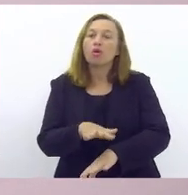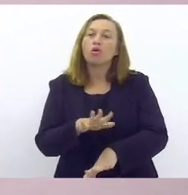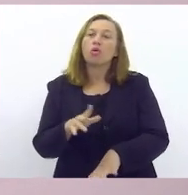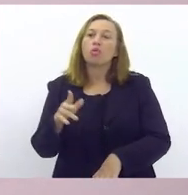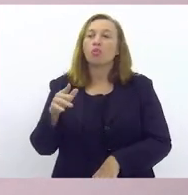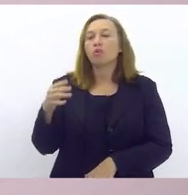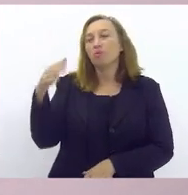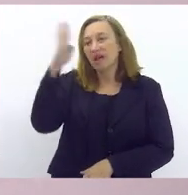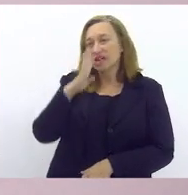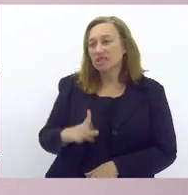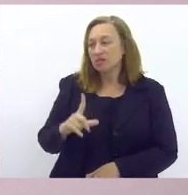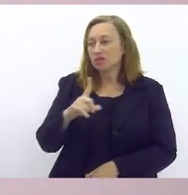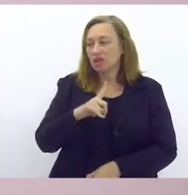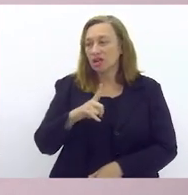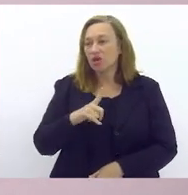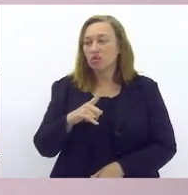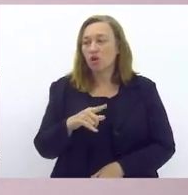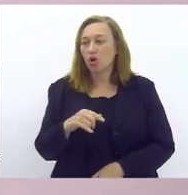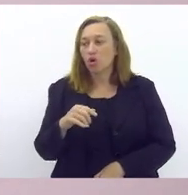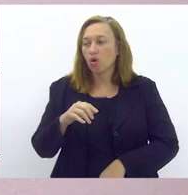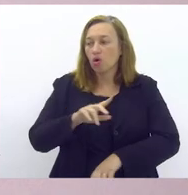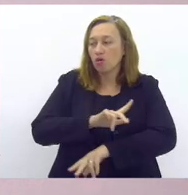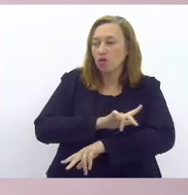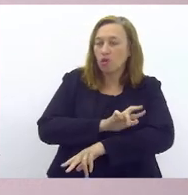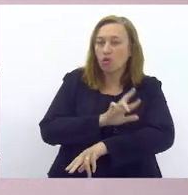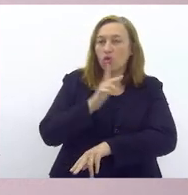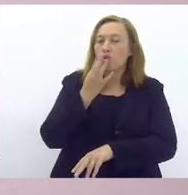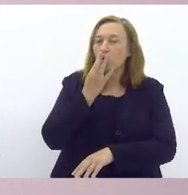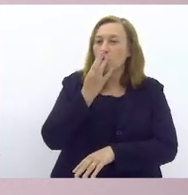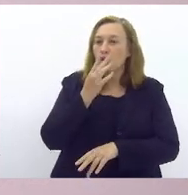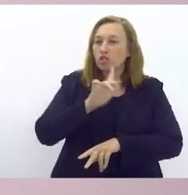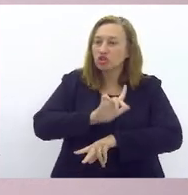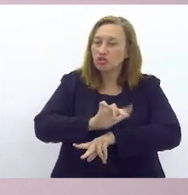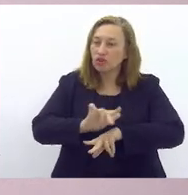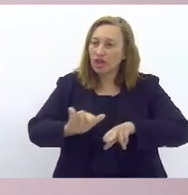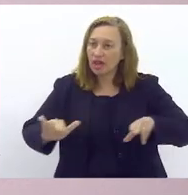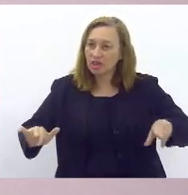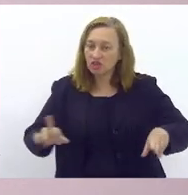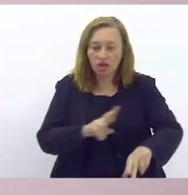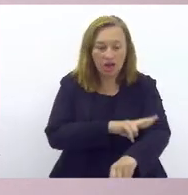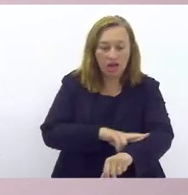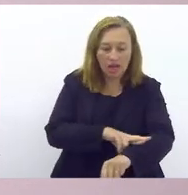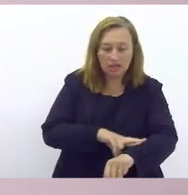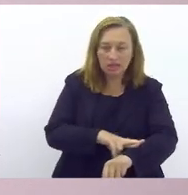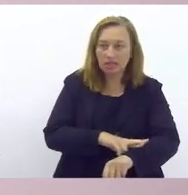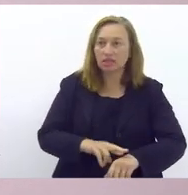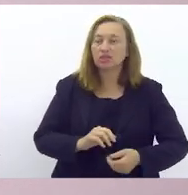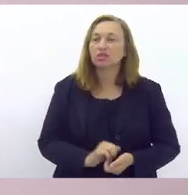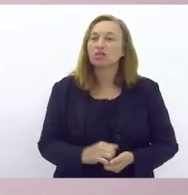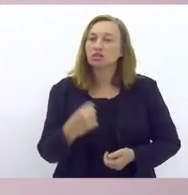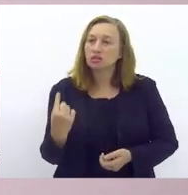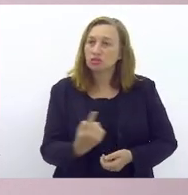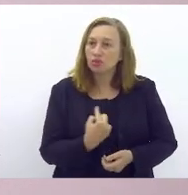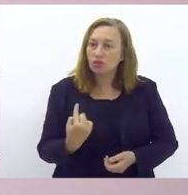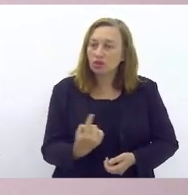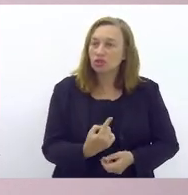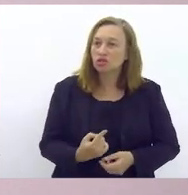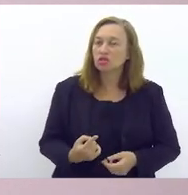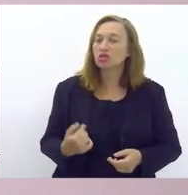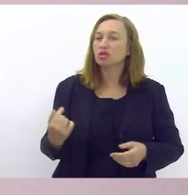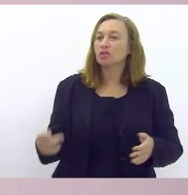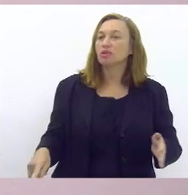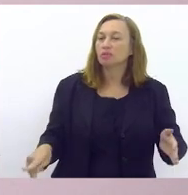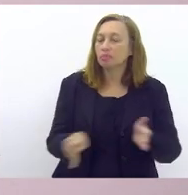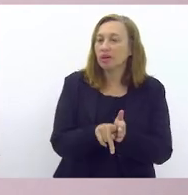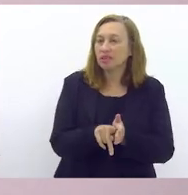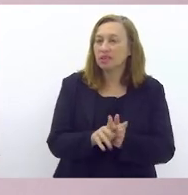maciça. E, graças a Deus, mais de 50% é a cor preta. Nós estamos aqui e nós vamos fazer parte